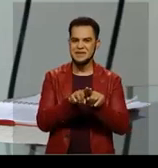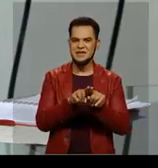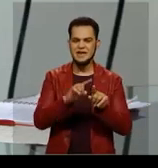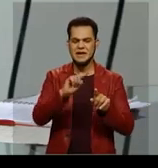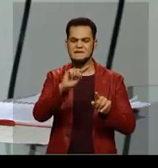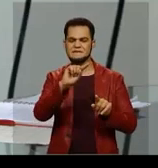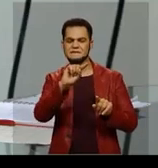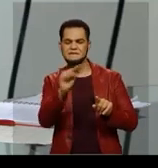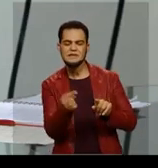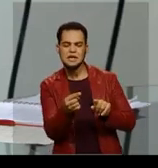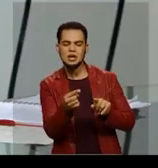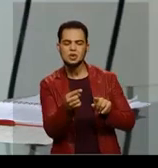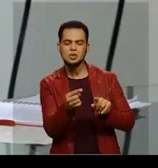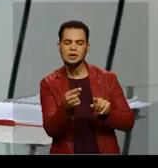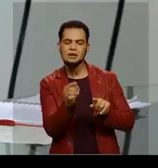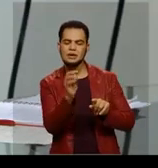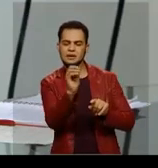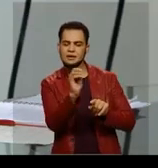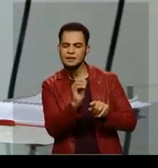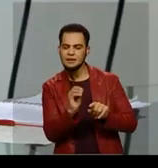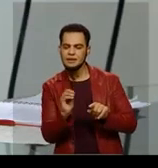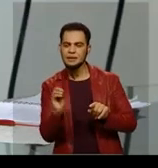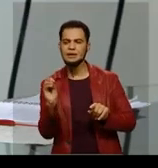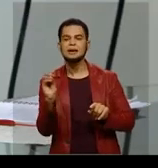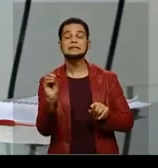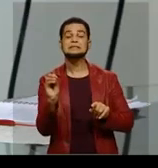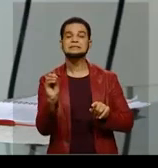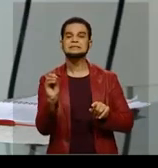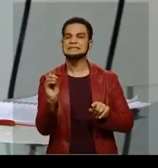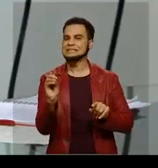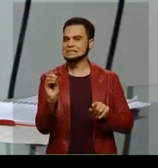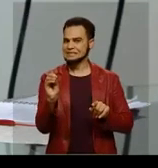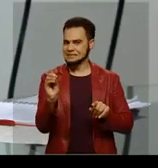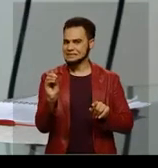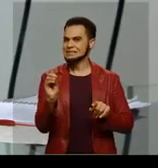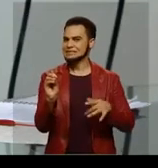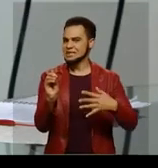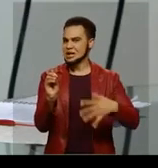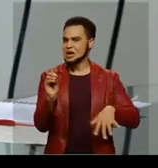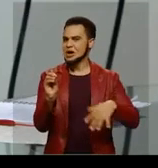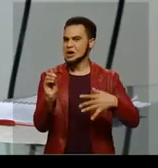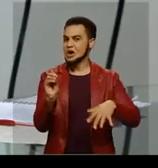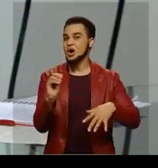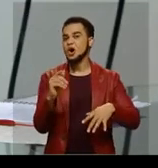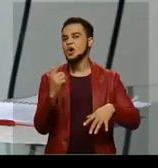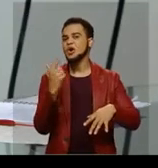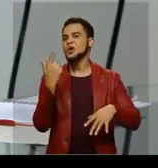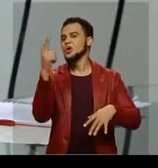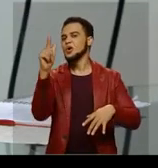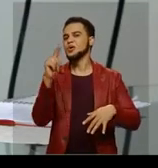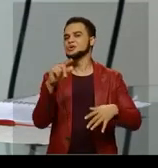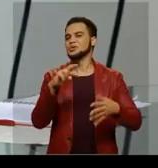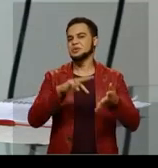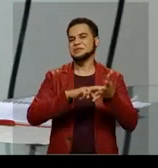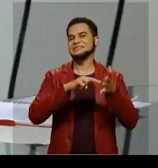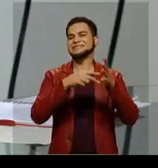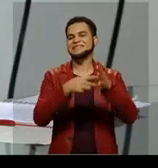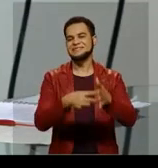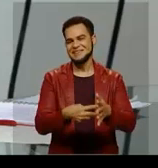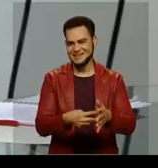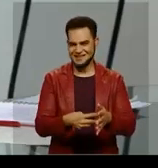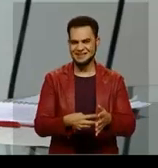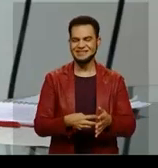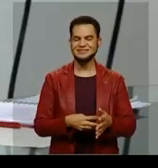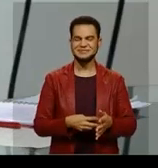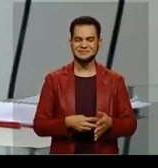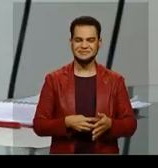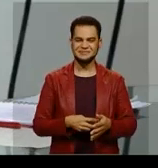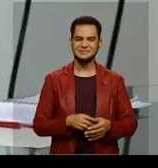ler dá duplo sentido. Então, ambiguidade é duplo. Por exemplo, se eu falo assim,